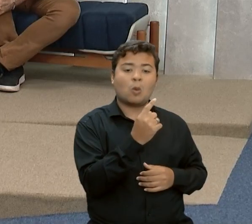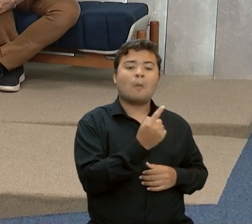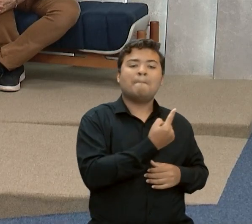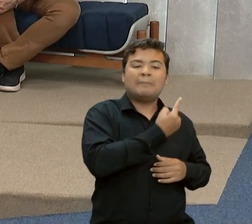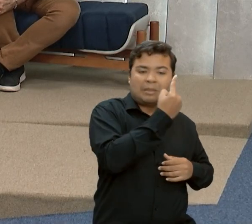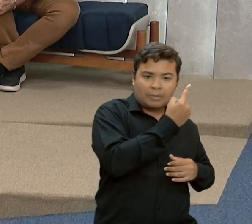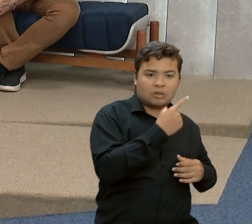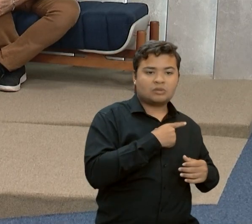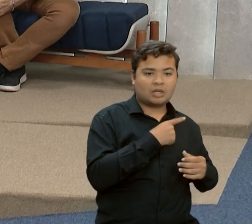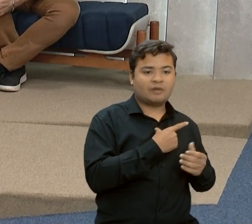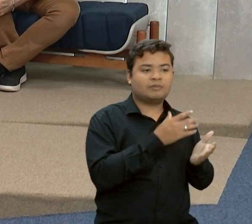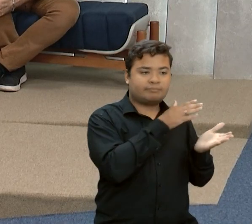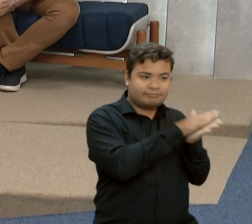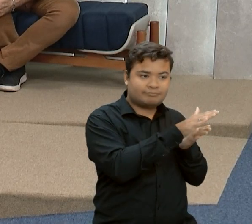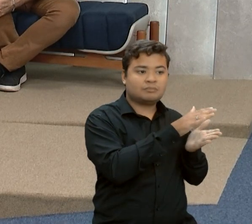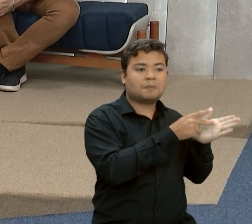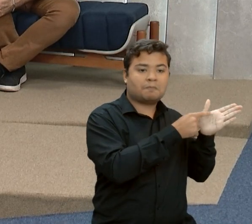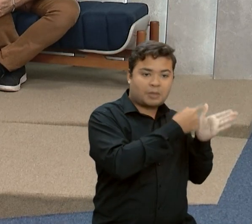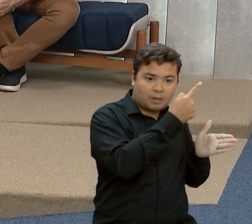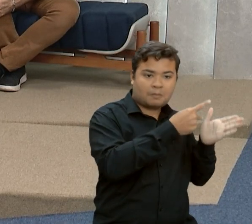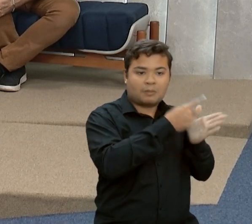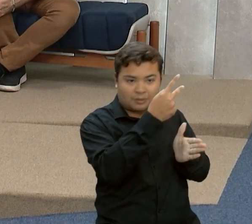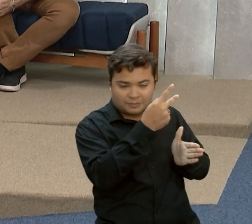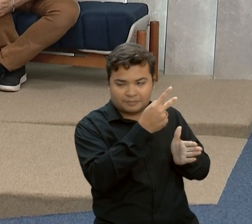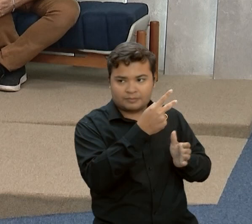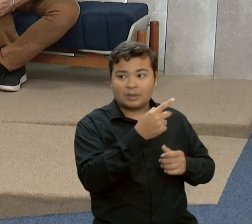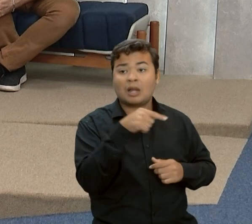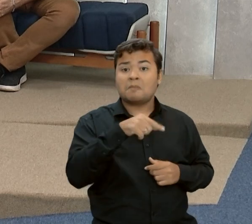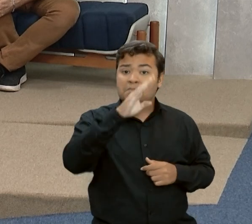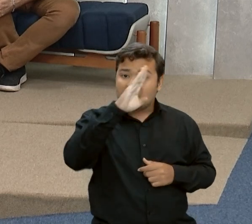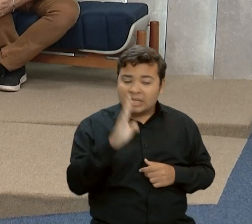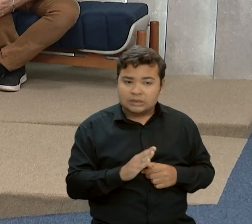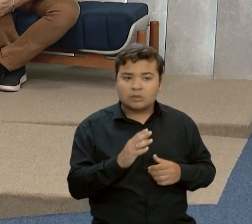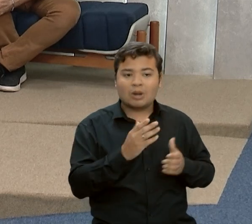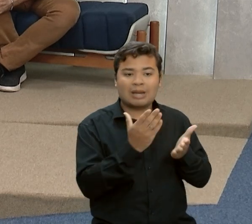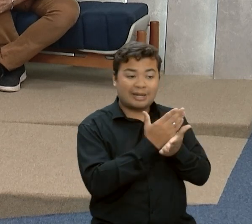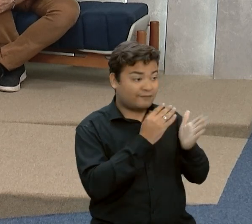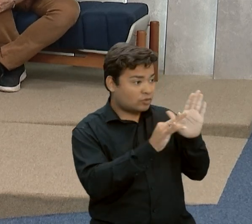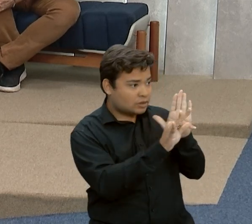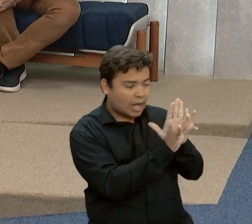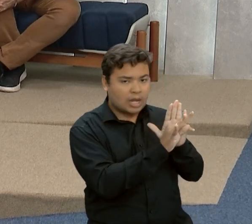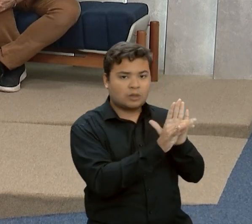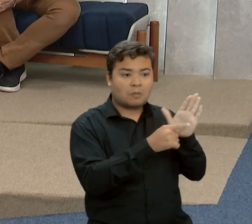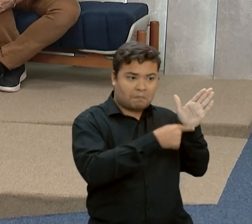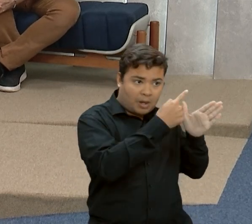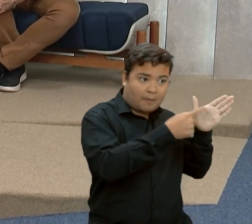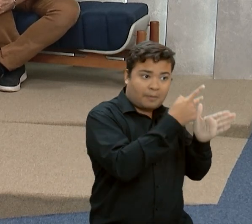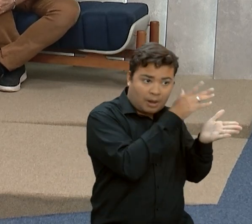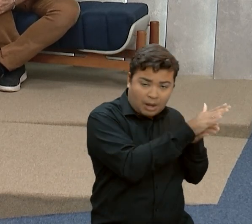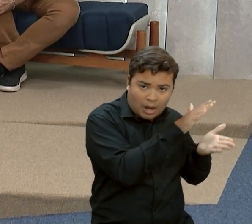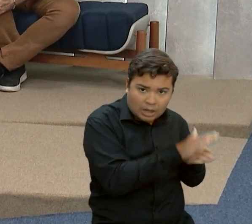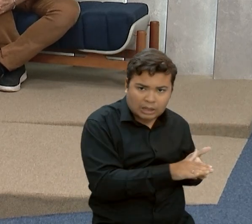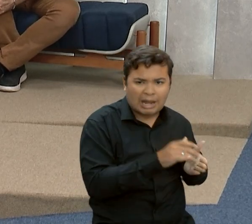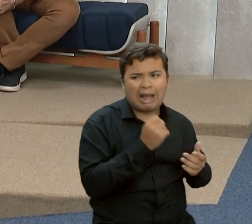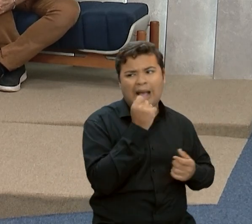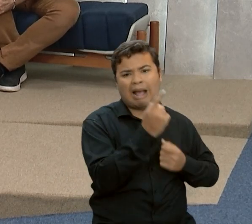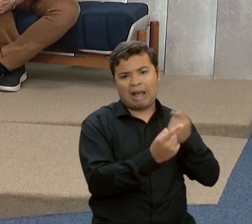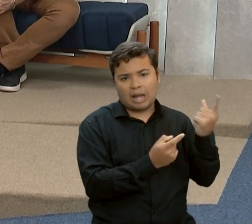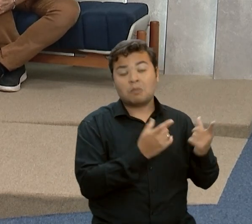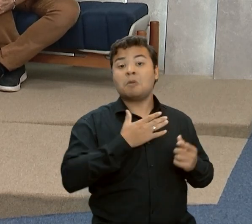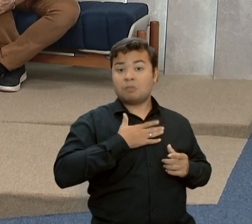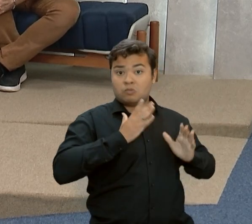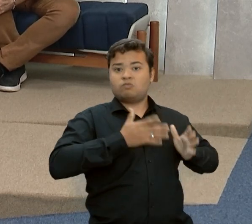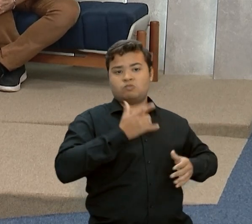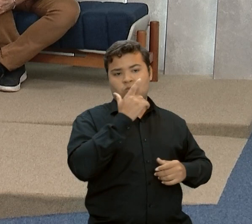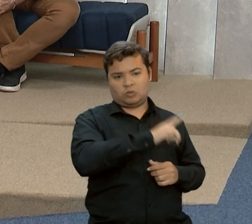Aliás, é raro o livro técnico no Brasil ter 2 edições. O primeiro teve. Então, esse agora eu lancei ele o ano